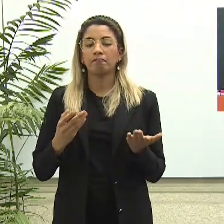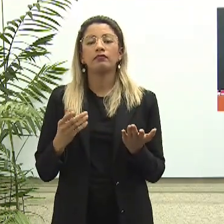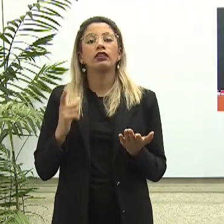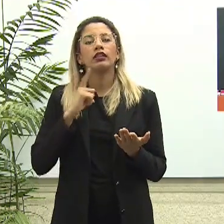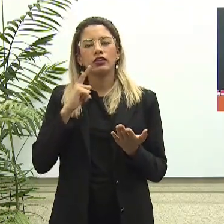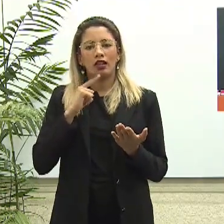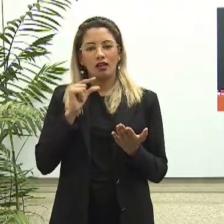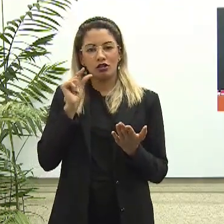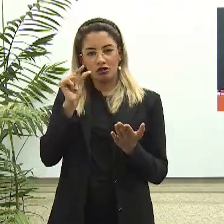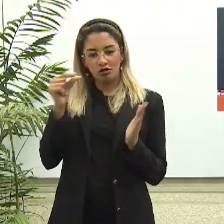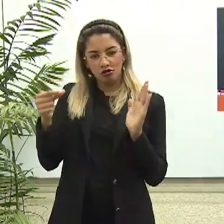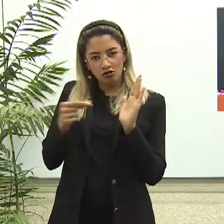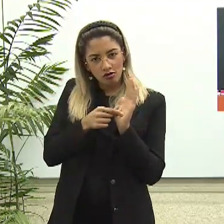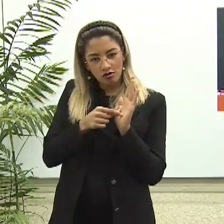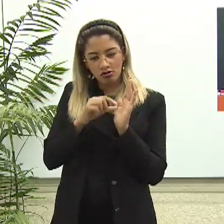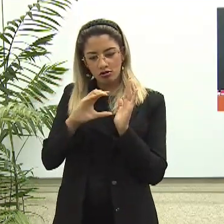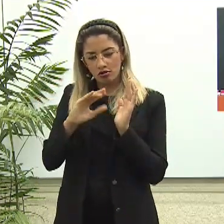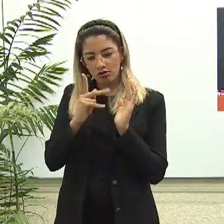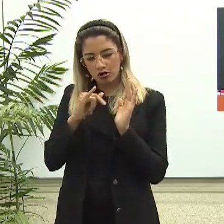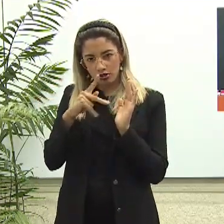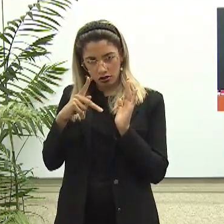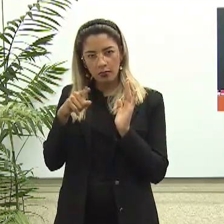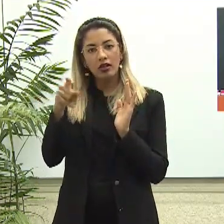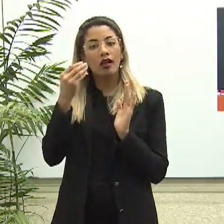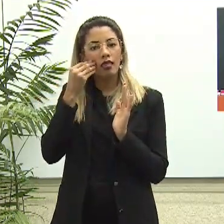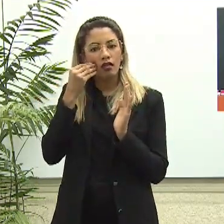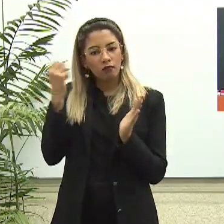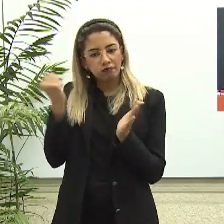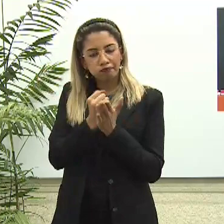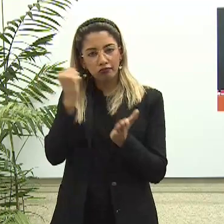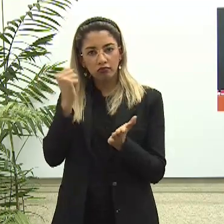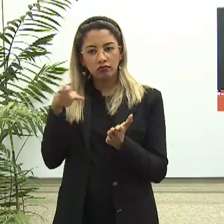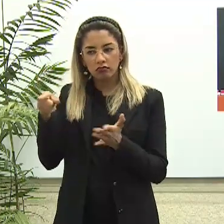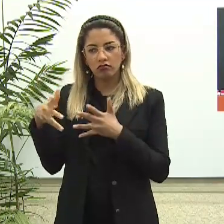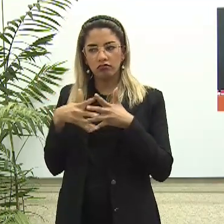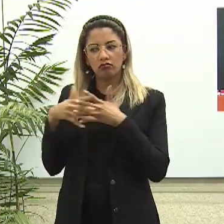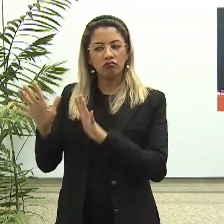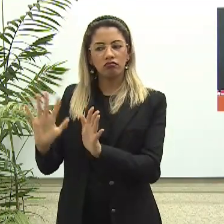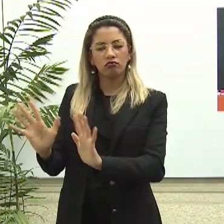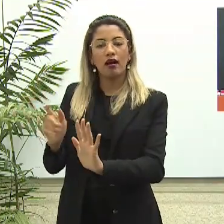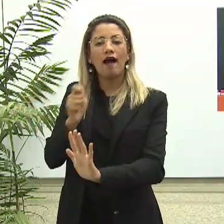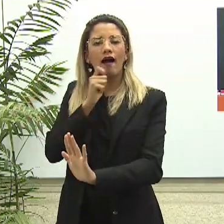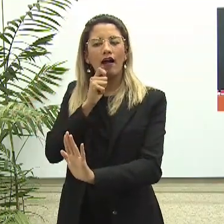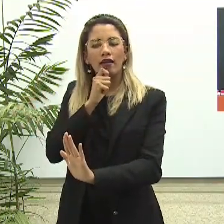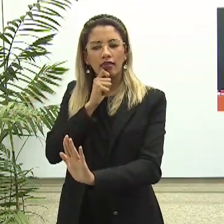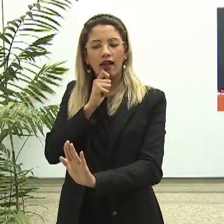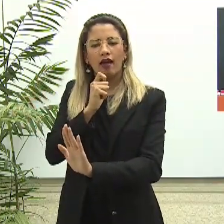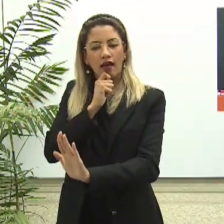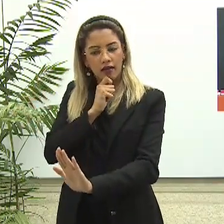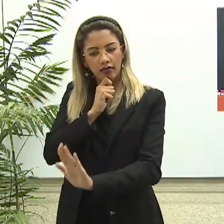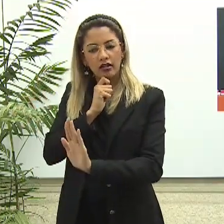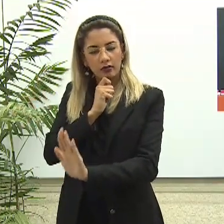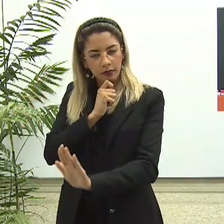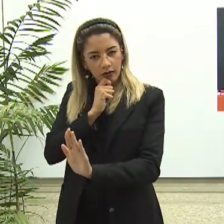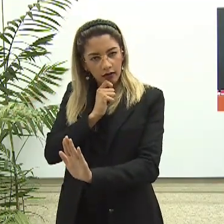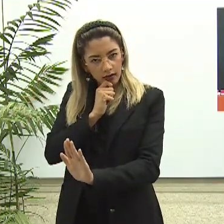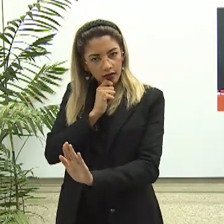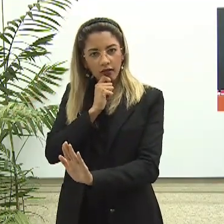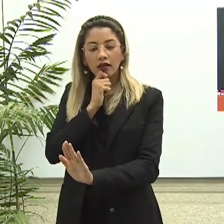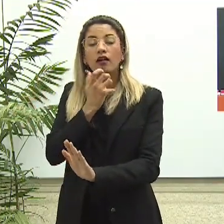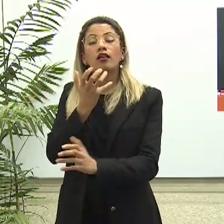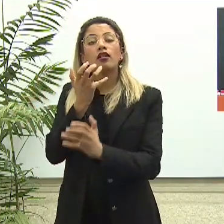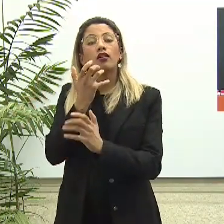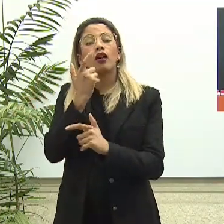o chip o governo americano falou não pode espera um pouco e não deixou ele queria que outros players